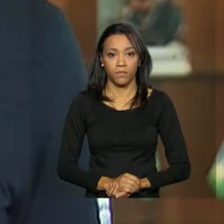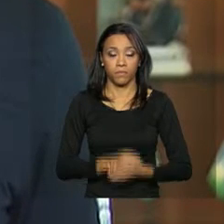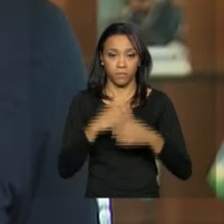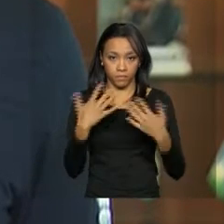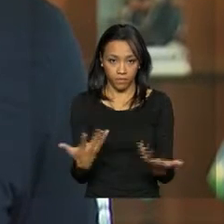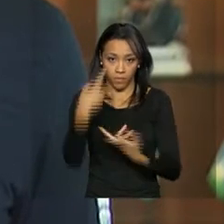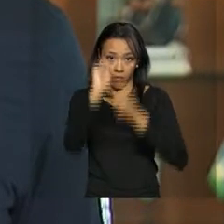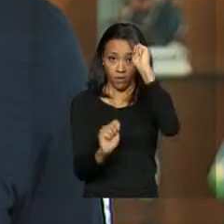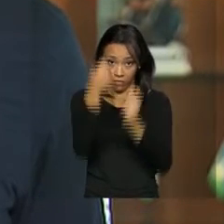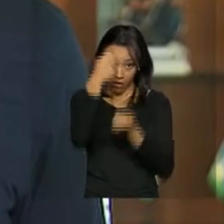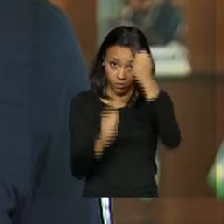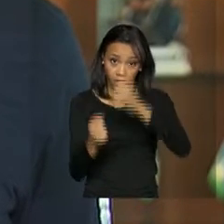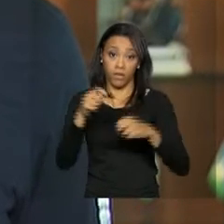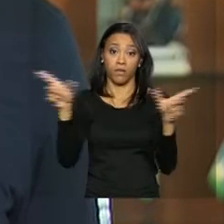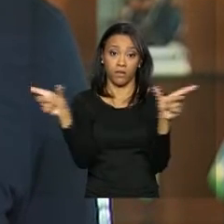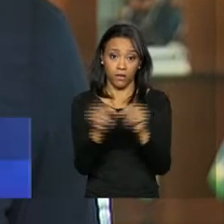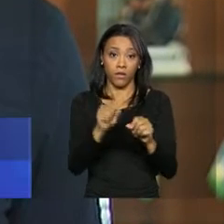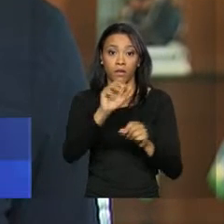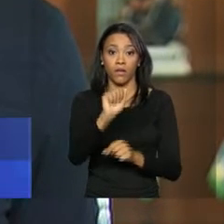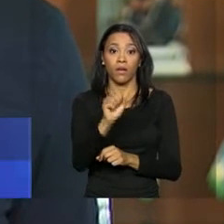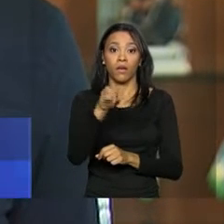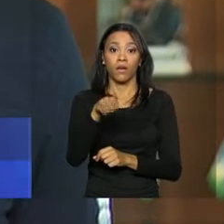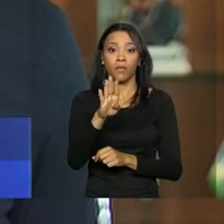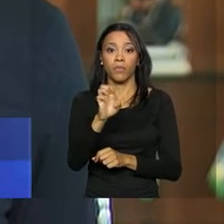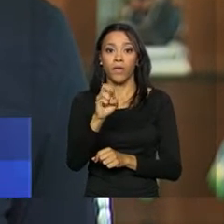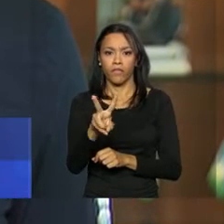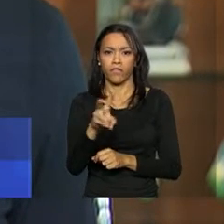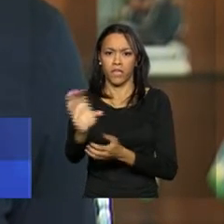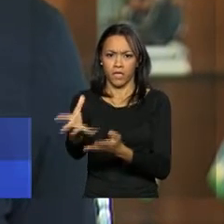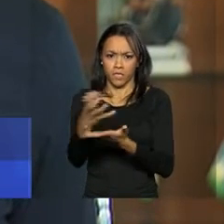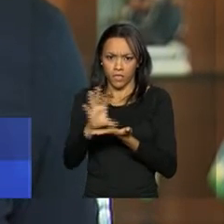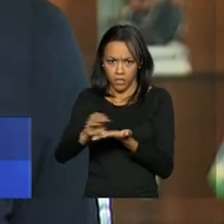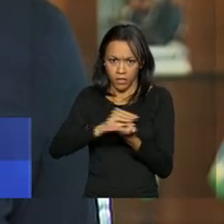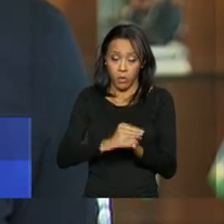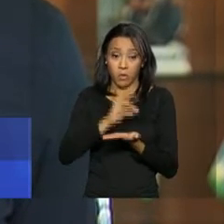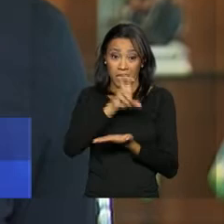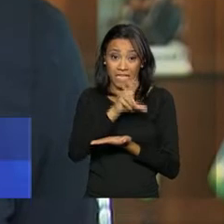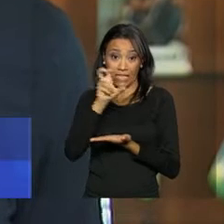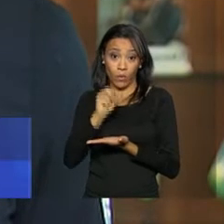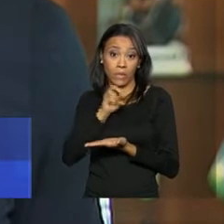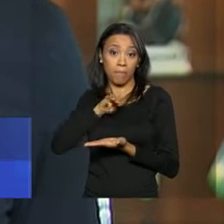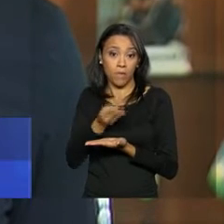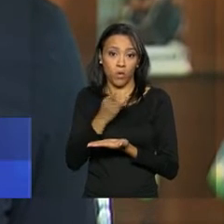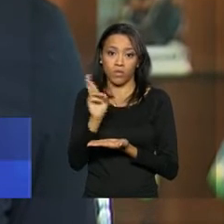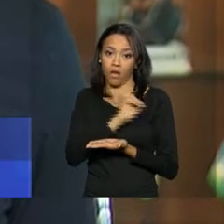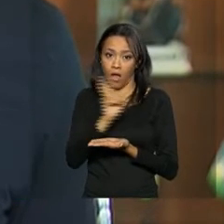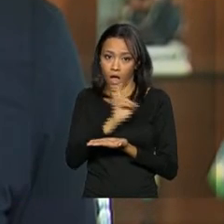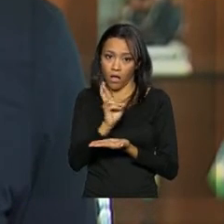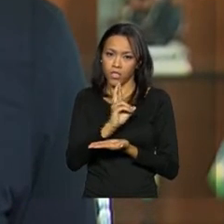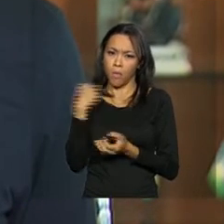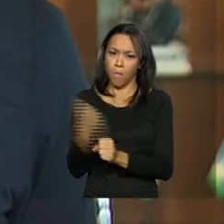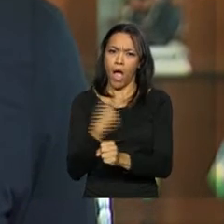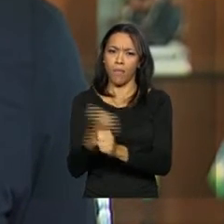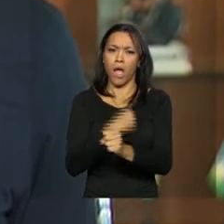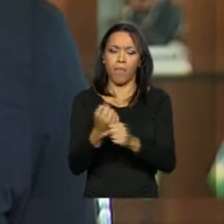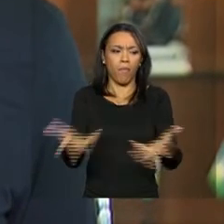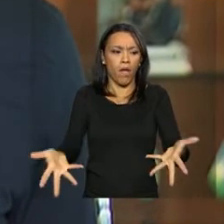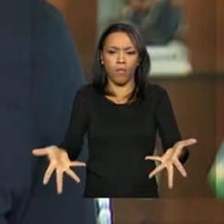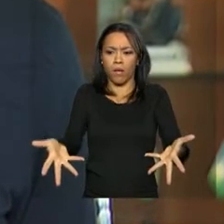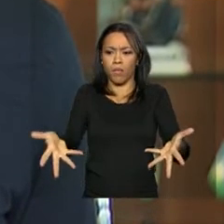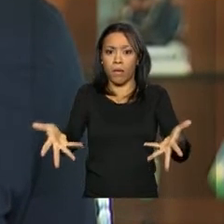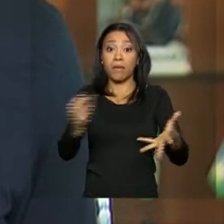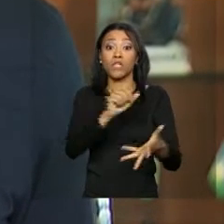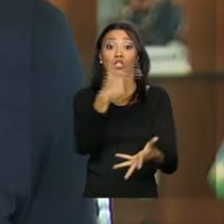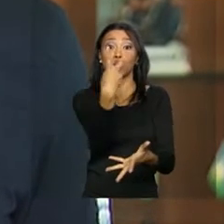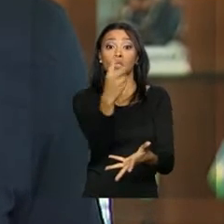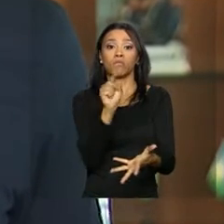fábrica da ambev daqui de uberlândia recebeu investimento de cerca de 550 milhões de reais e durante a fase de construção foram gerados 2